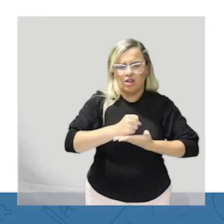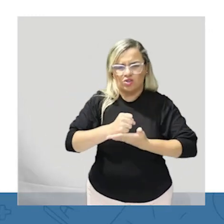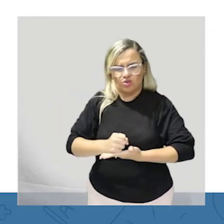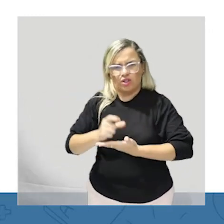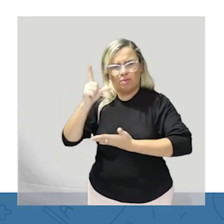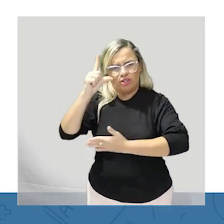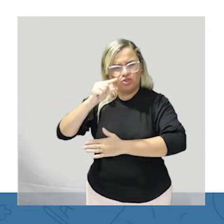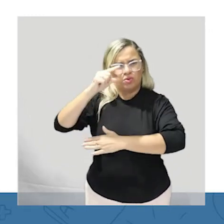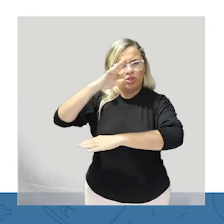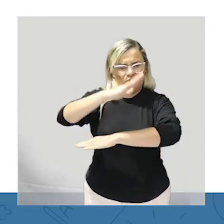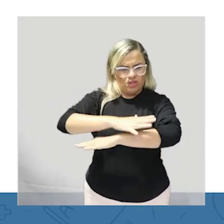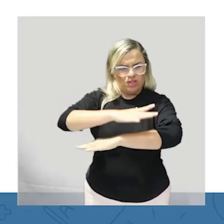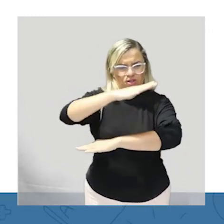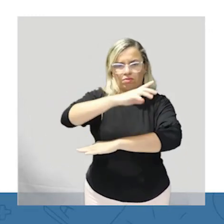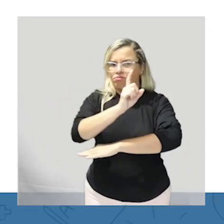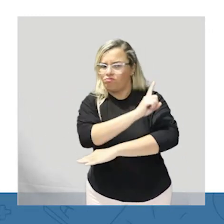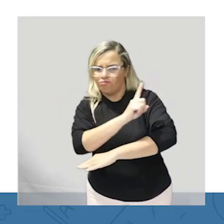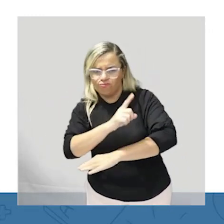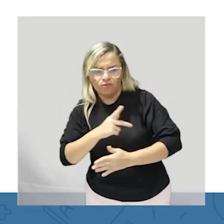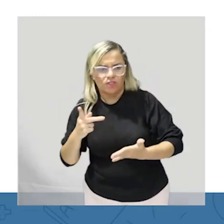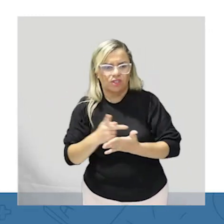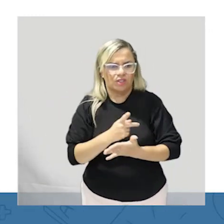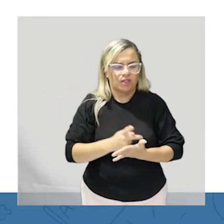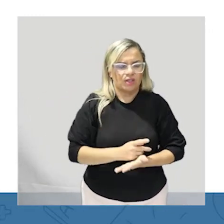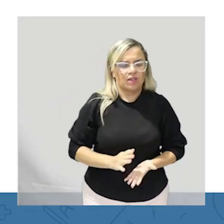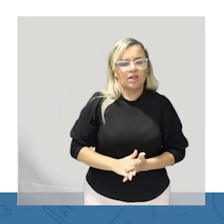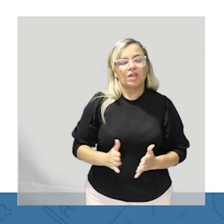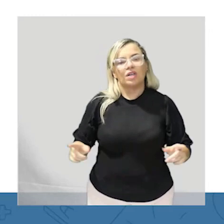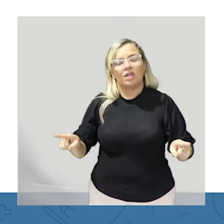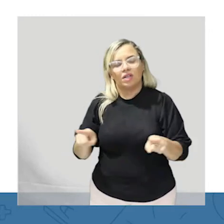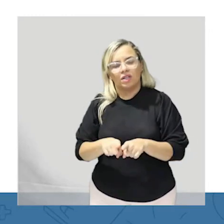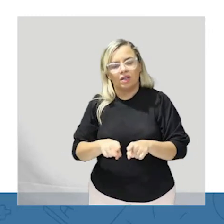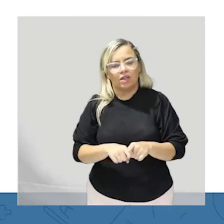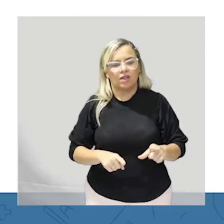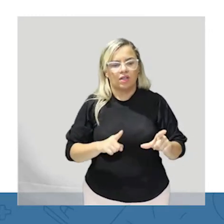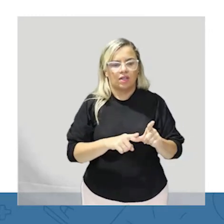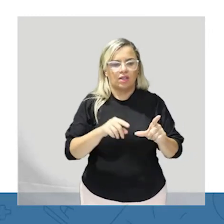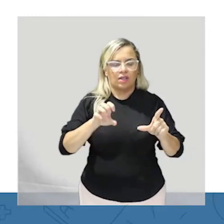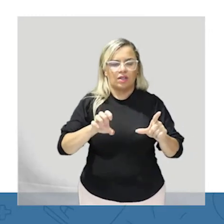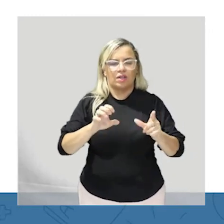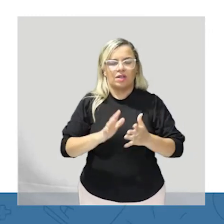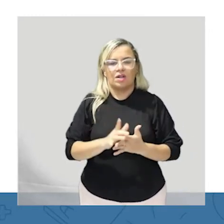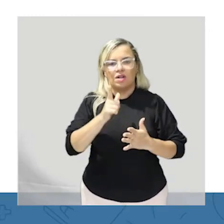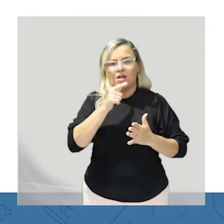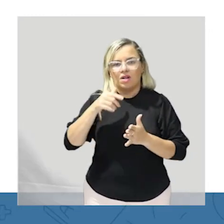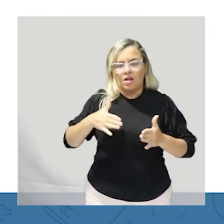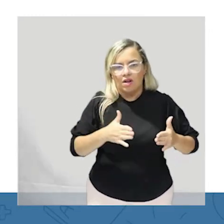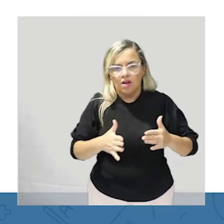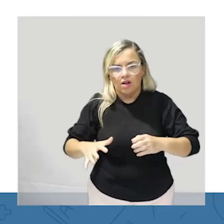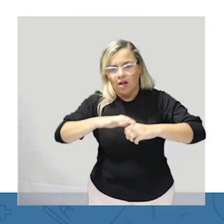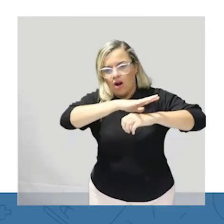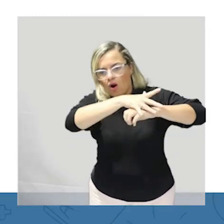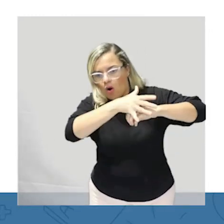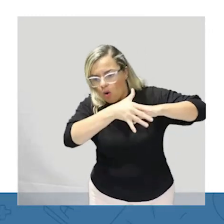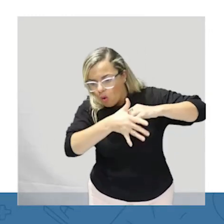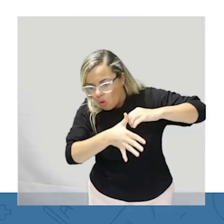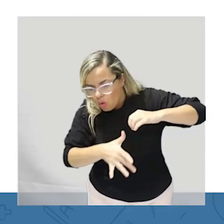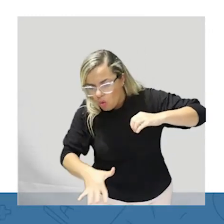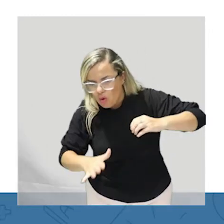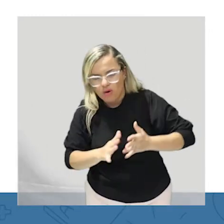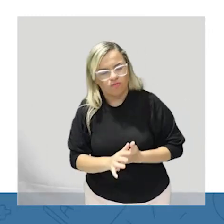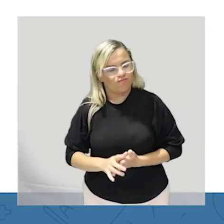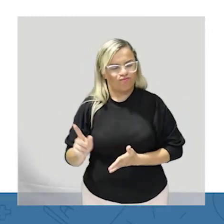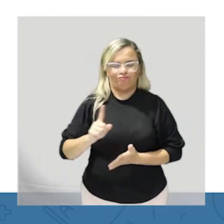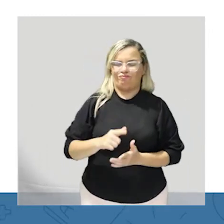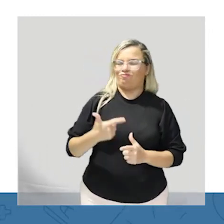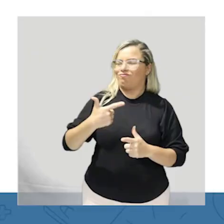tá certo? E o assoreamento é um problema sério. O assoreamento é o desmatamento das áreas ao entorno dos rios, tá certo? Isso aqui não